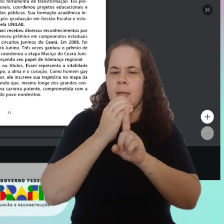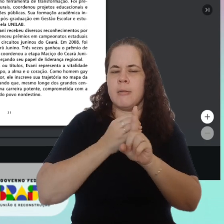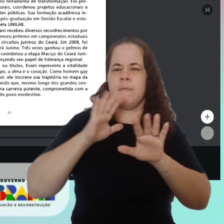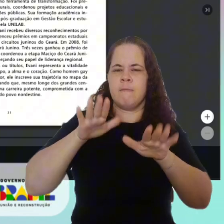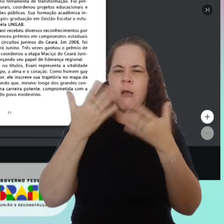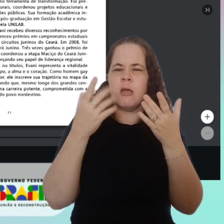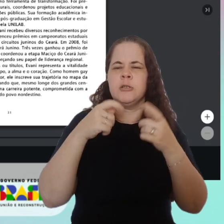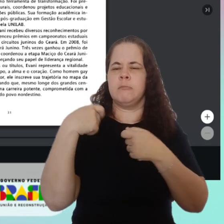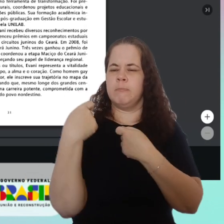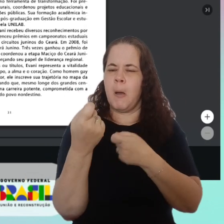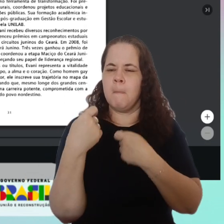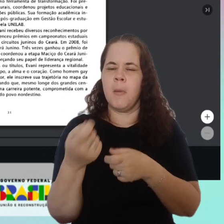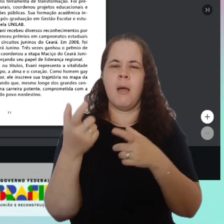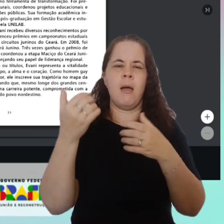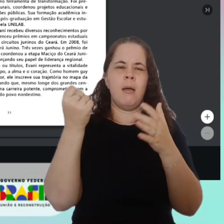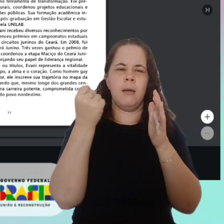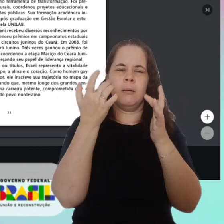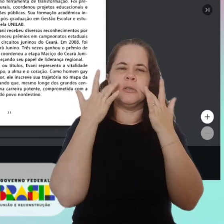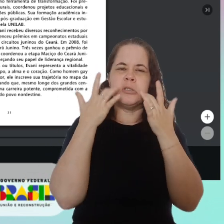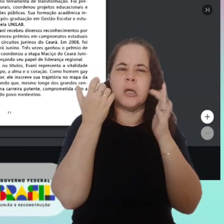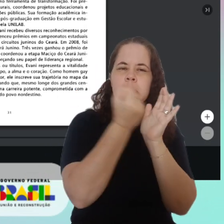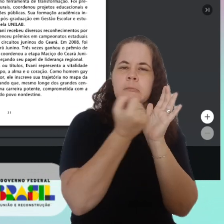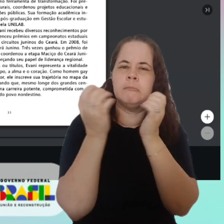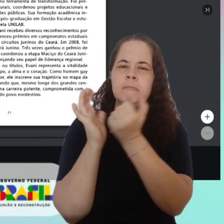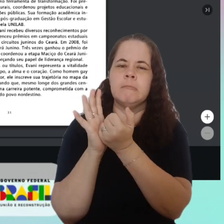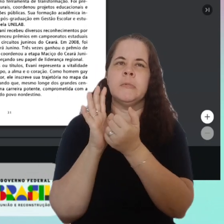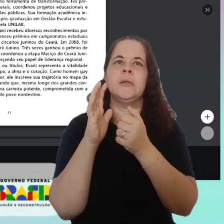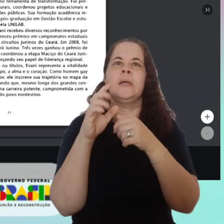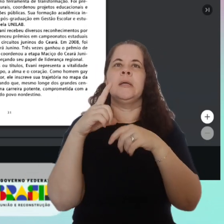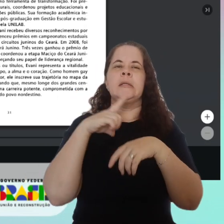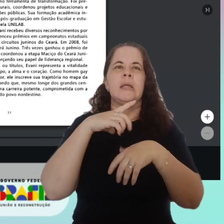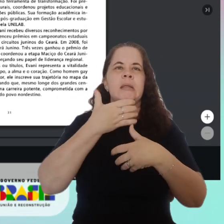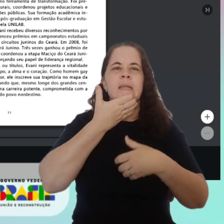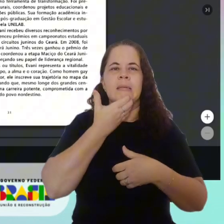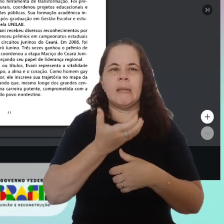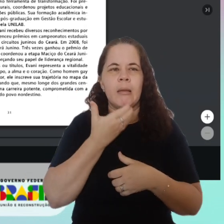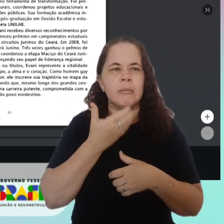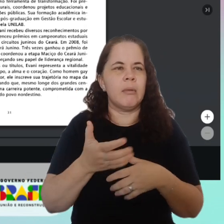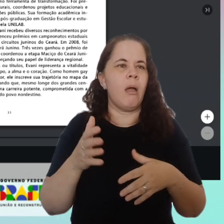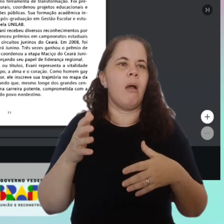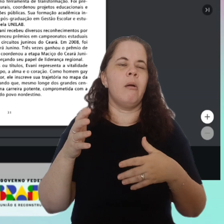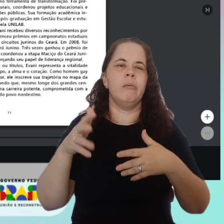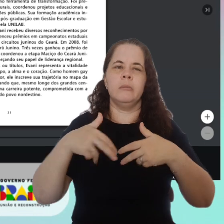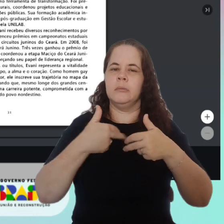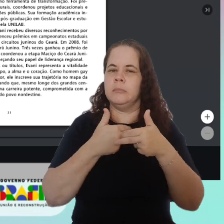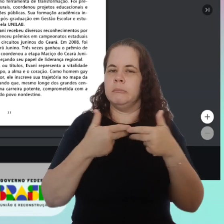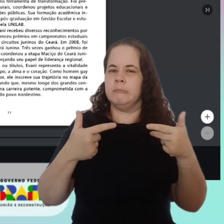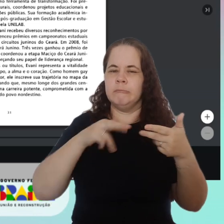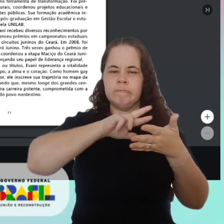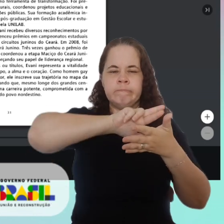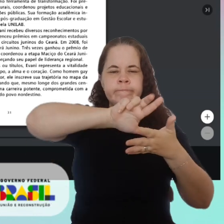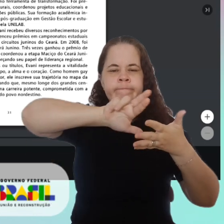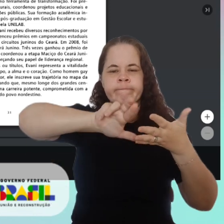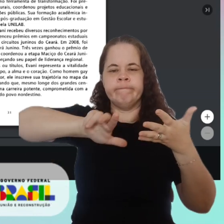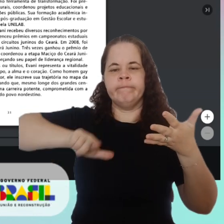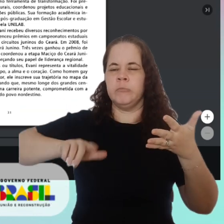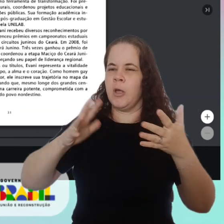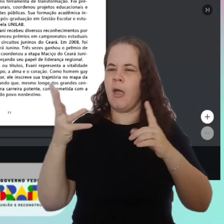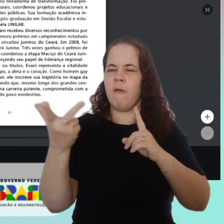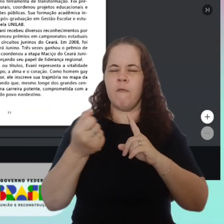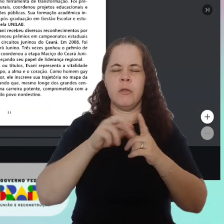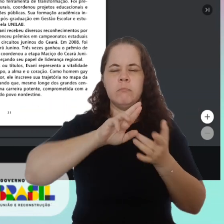festejo junino, eles estão na Paixão de Cristo, eles estão no Natal, no Alto de Natal, eles fazem outros